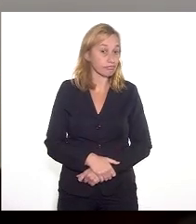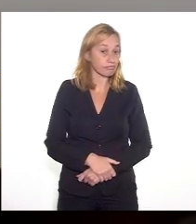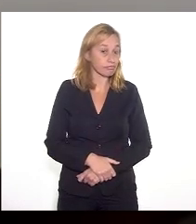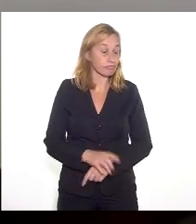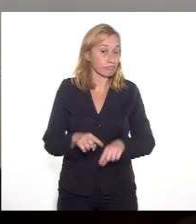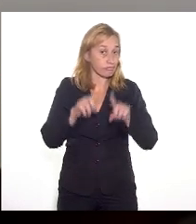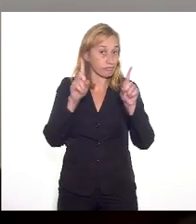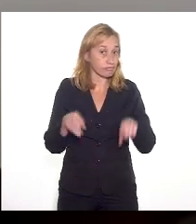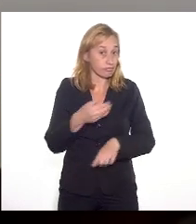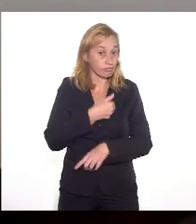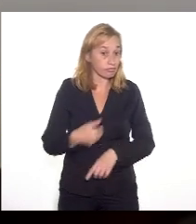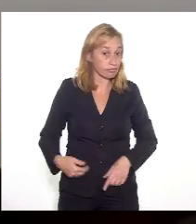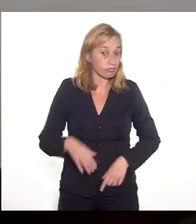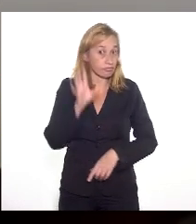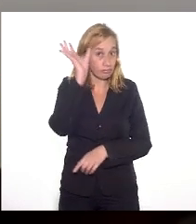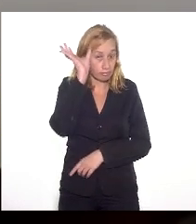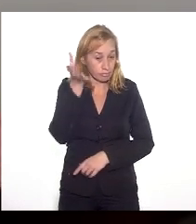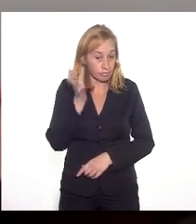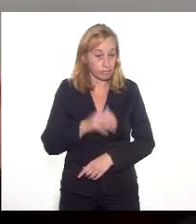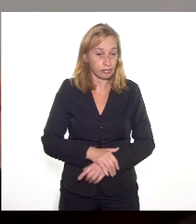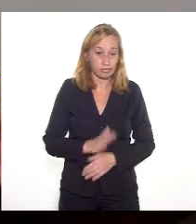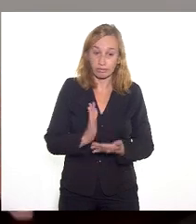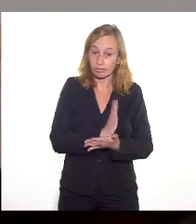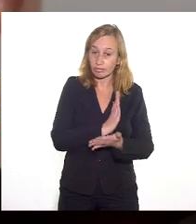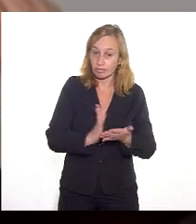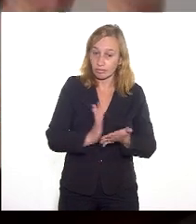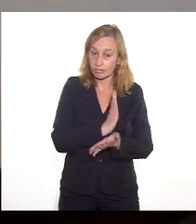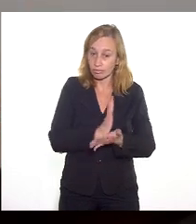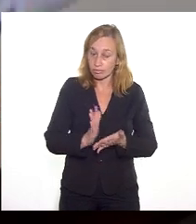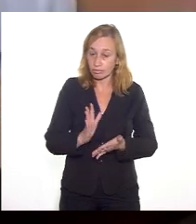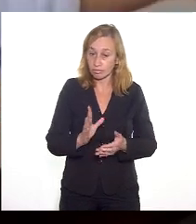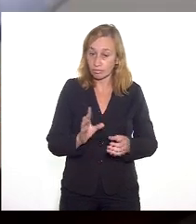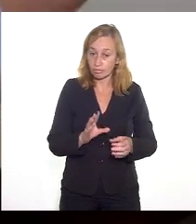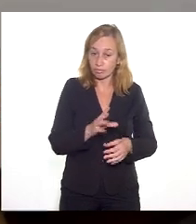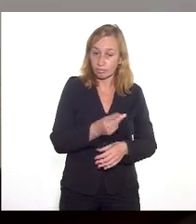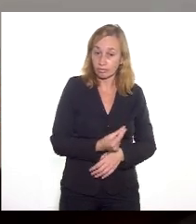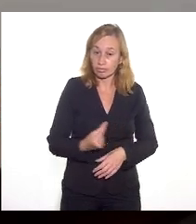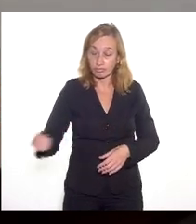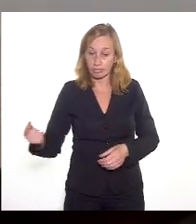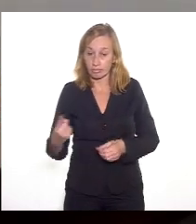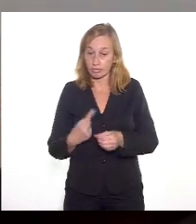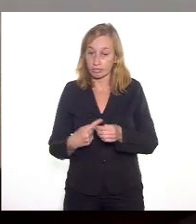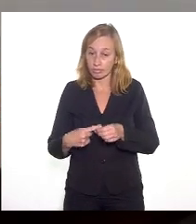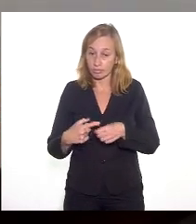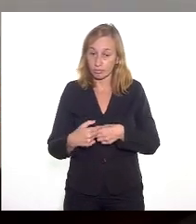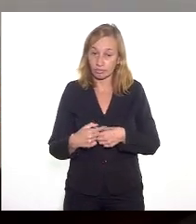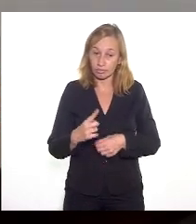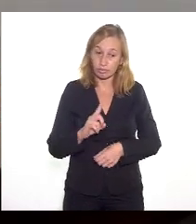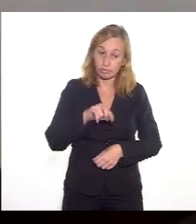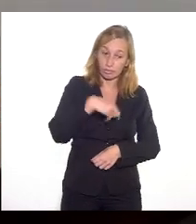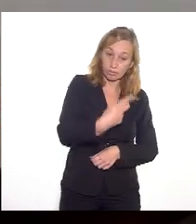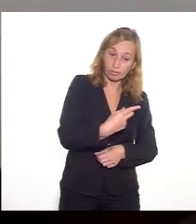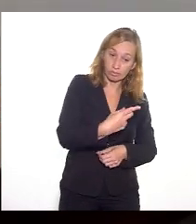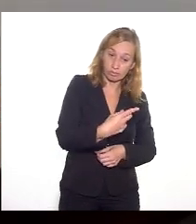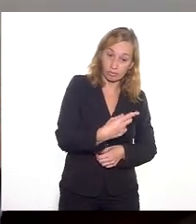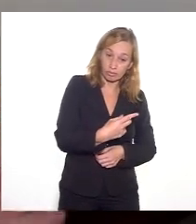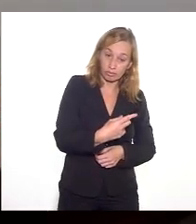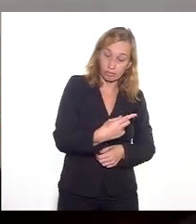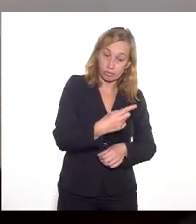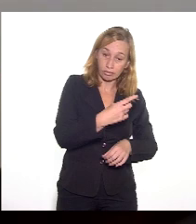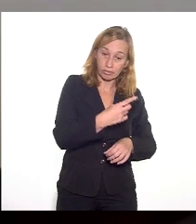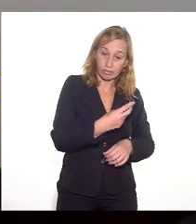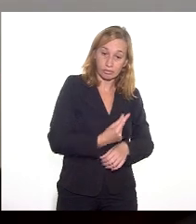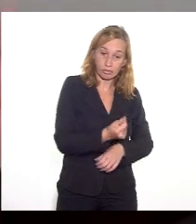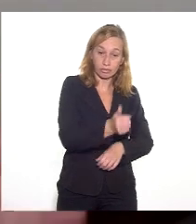os servidores resolveram a situação. Alguns optaram por se exonerar de um município, outros optaram por se exonerar da rede estadual,